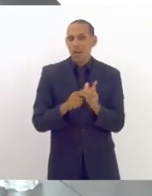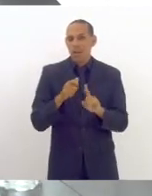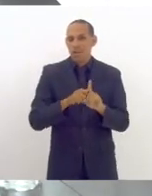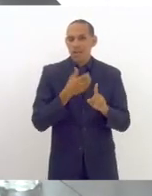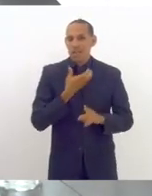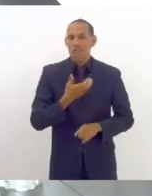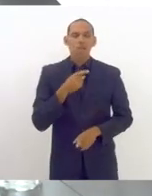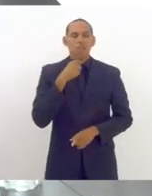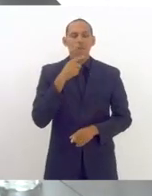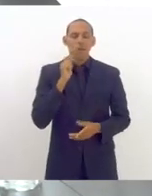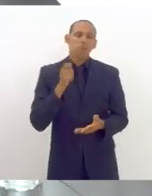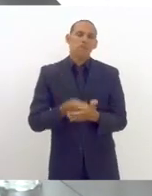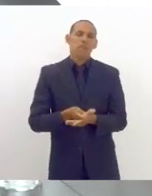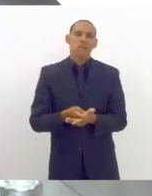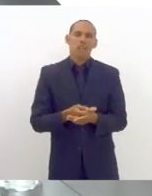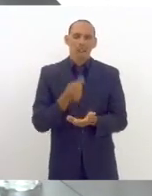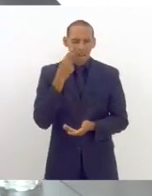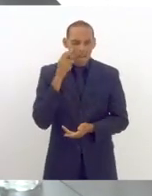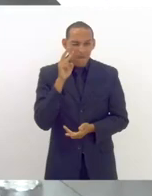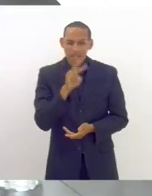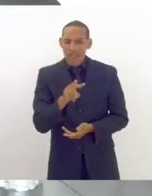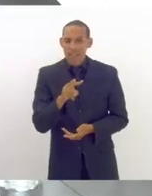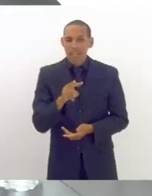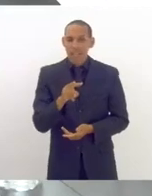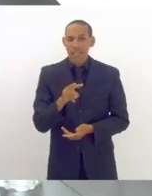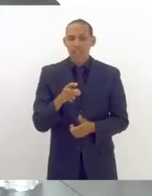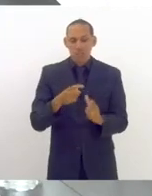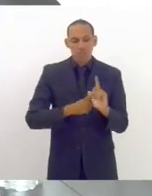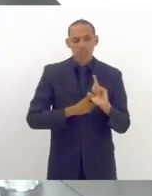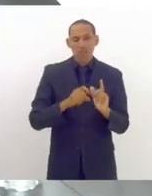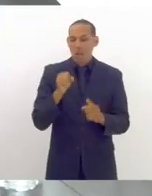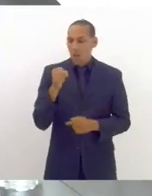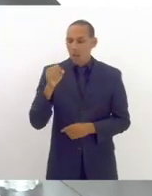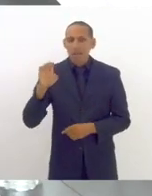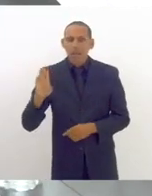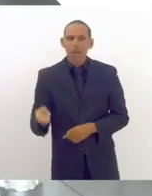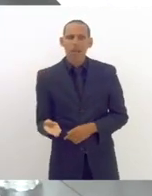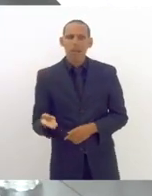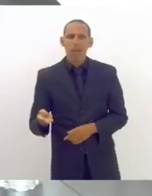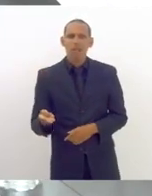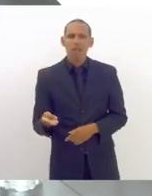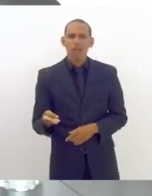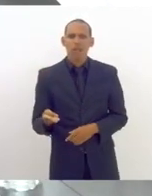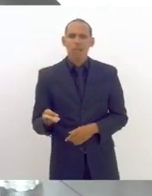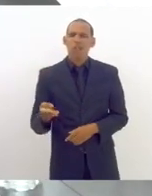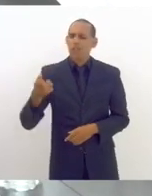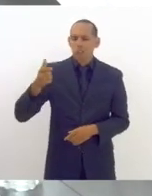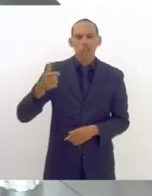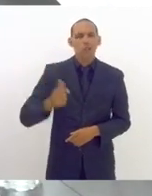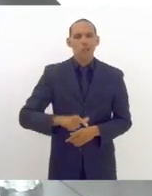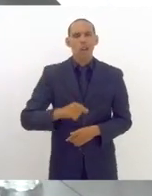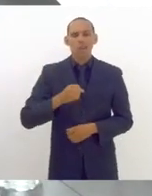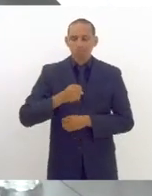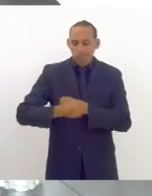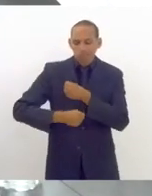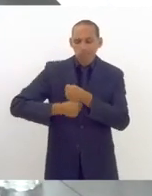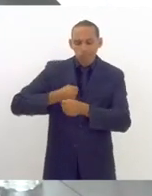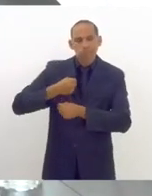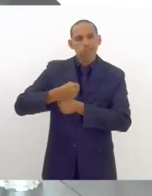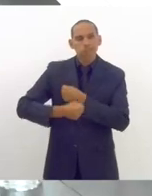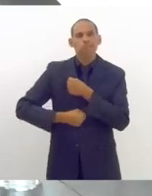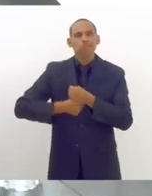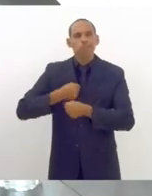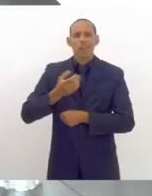e quando a gente olha um cenário desse uma dívida de oito bi que mais uma vez a cada ano que passa